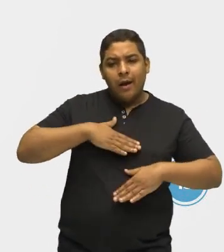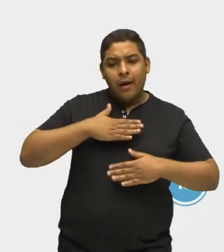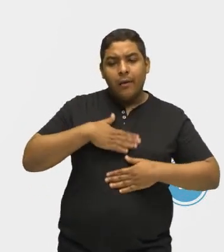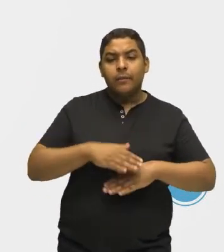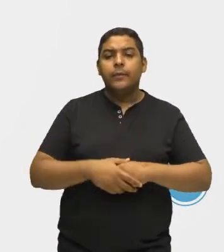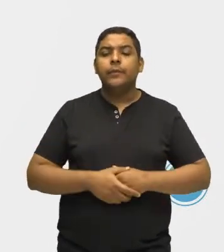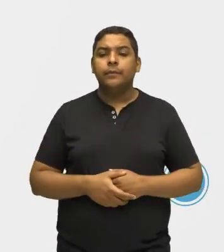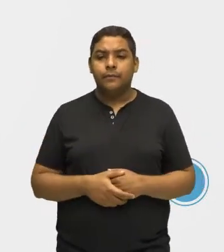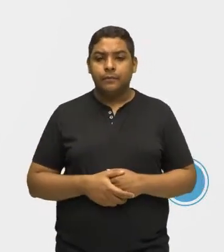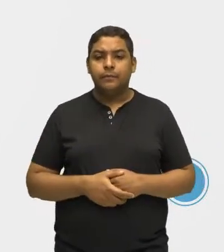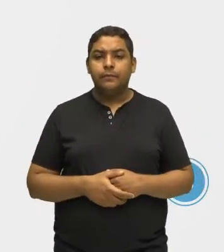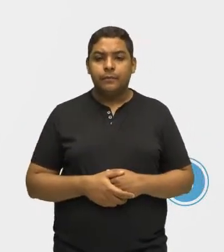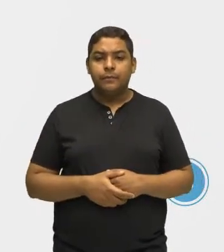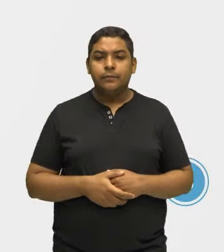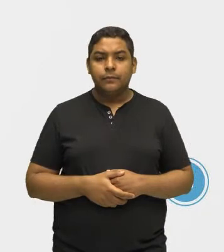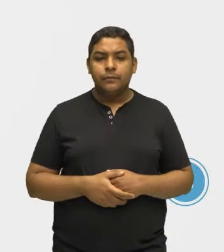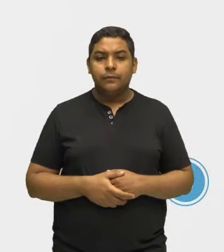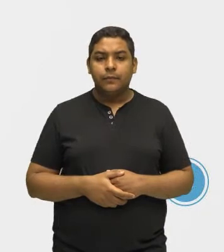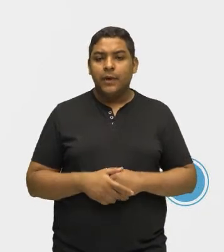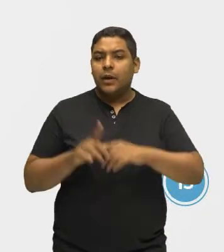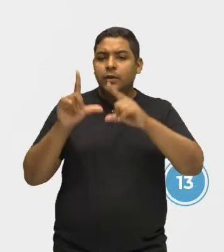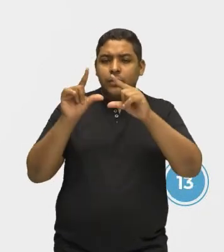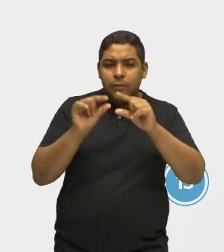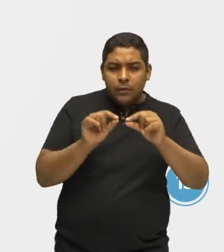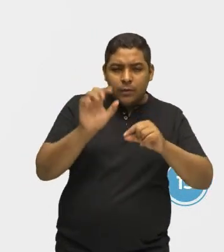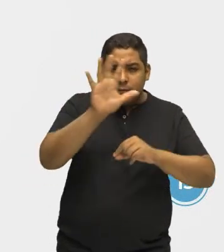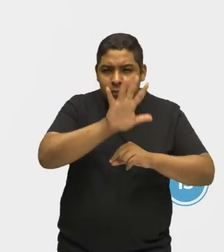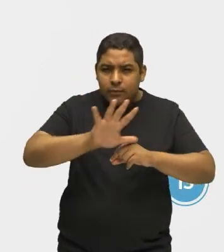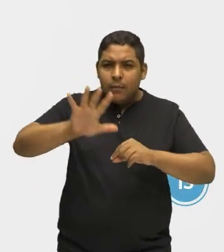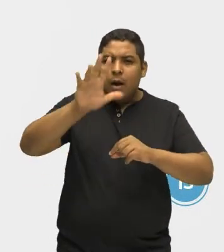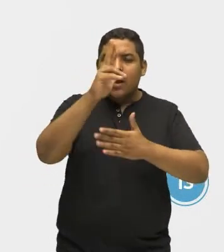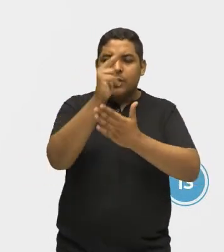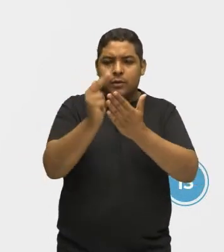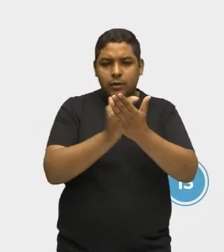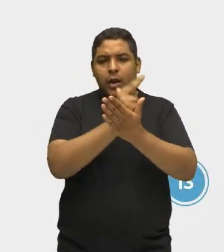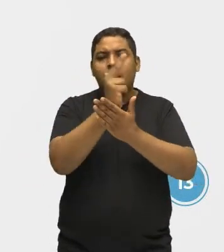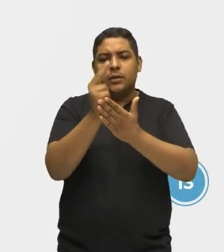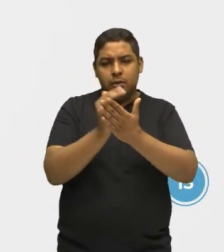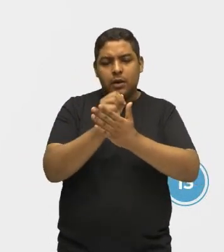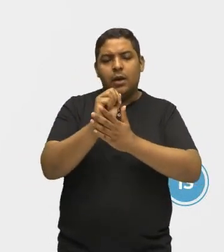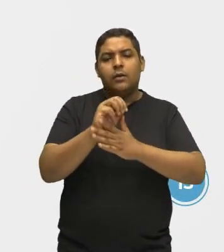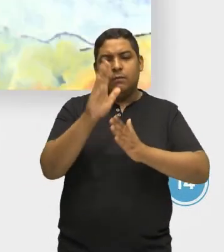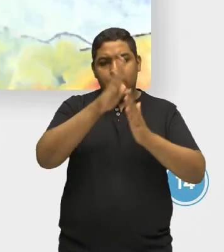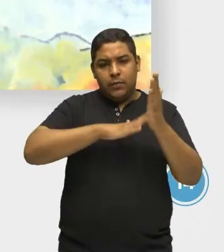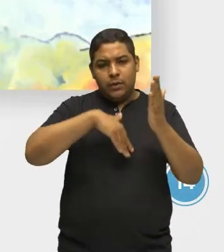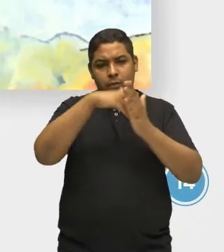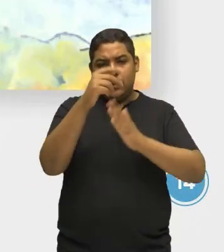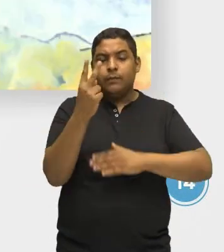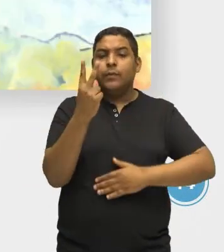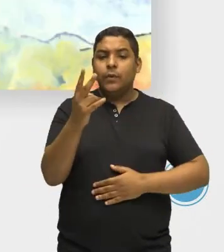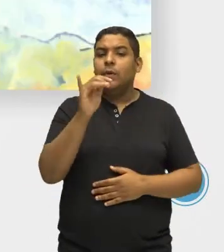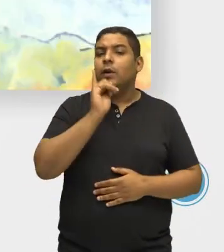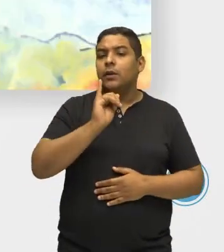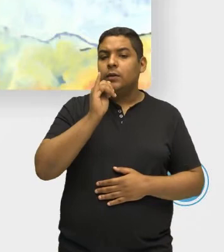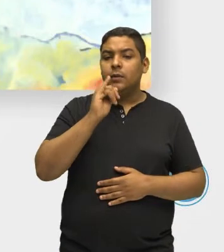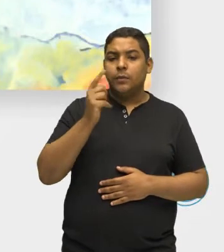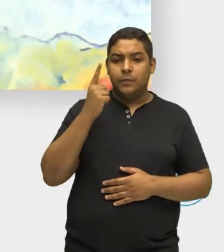de contração, ou seja, tende a diminuir a superfície que colore. E a gente vai dar dois exemplos